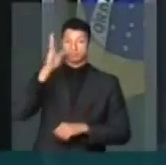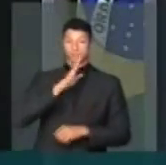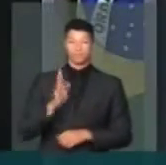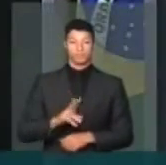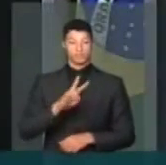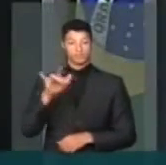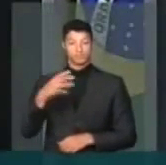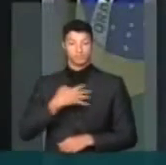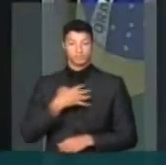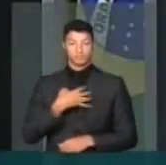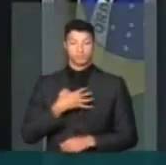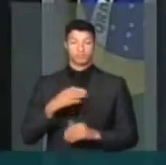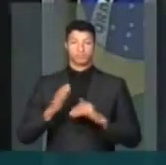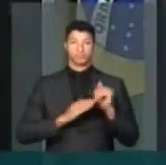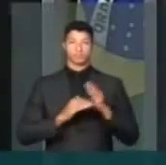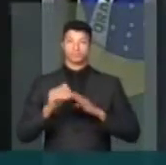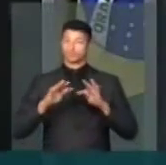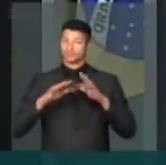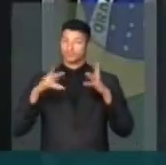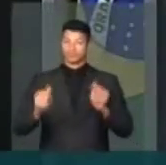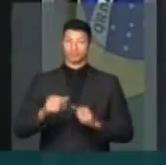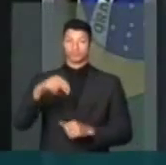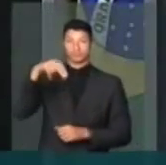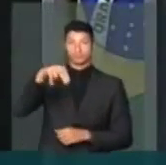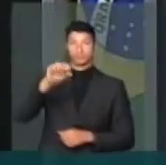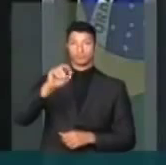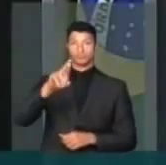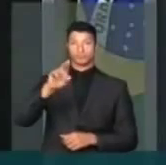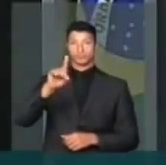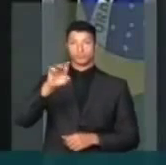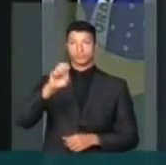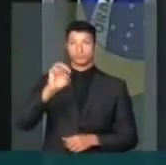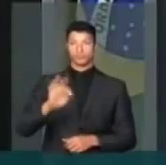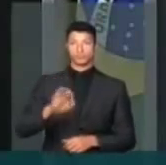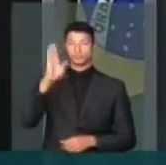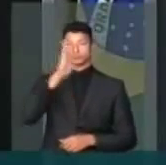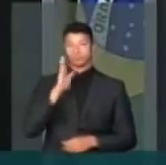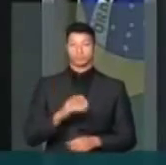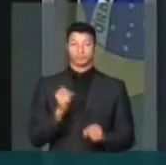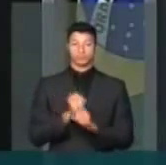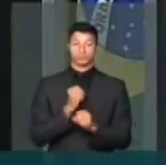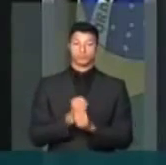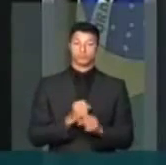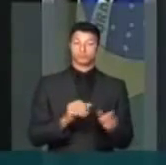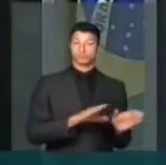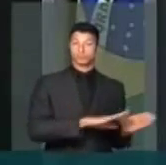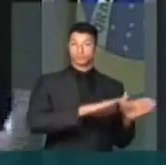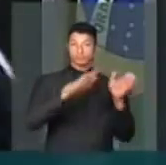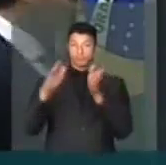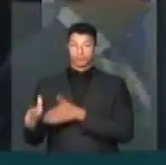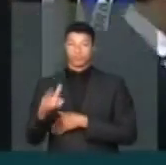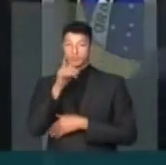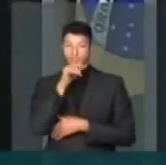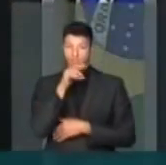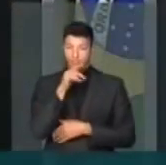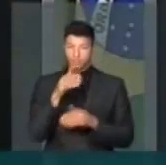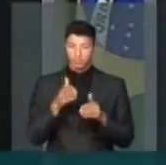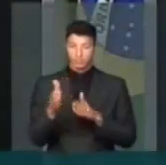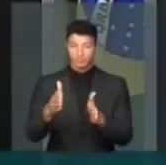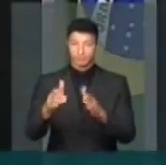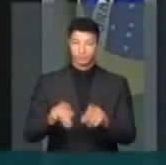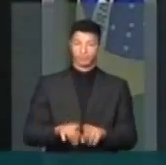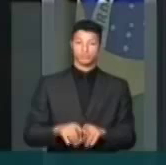vão sentir, sobretudo o Nordeste brasileiro, as obras da transposição, as